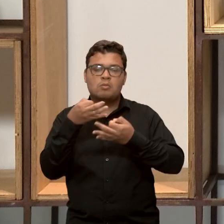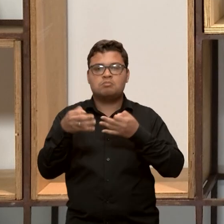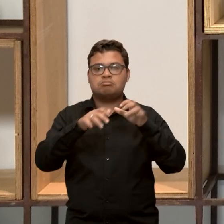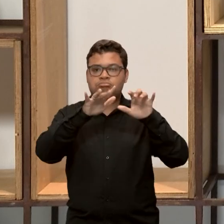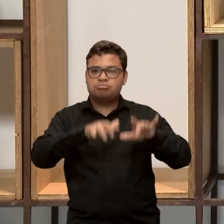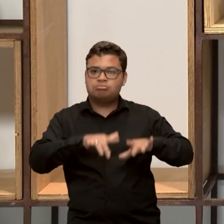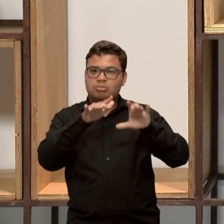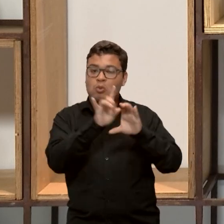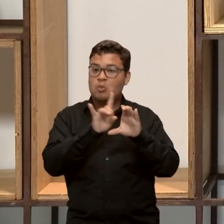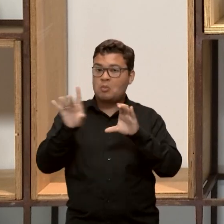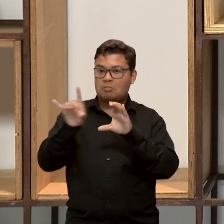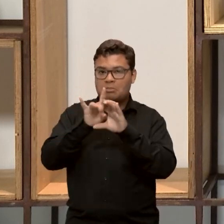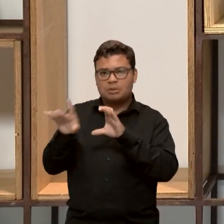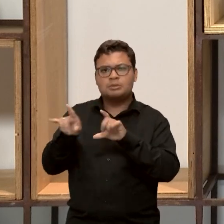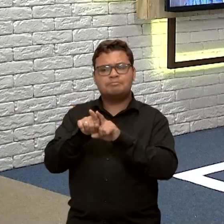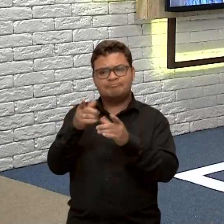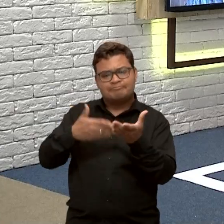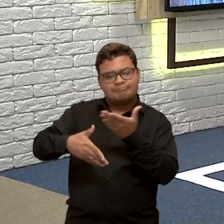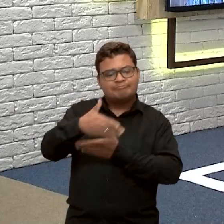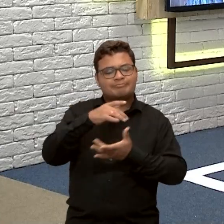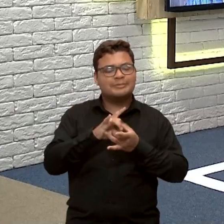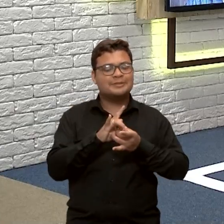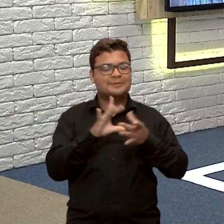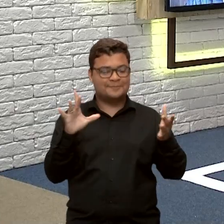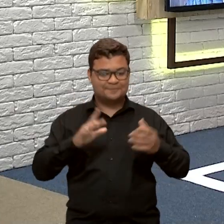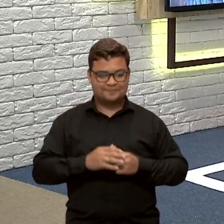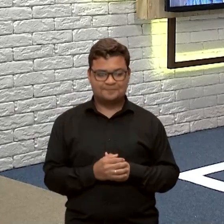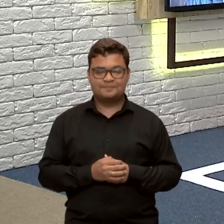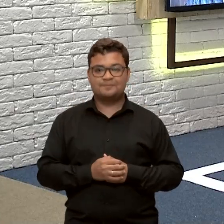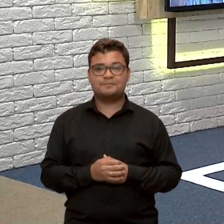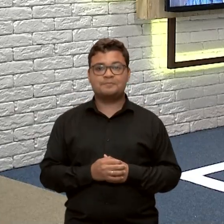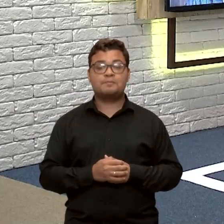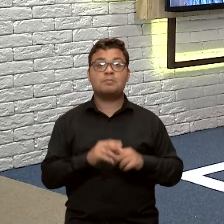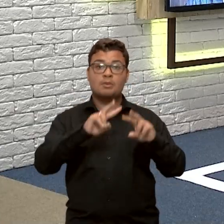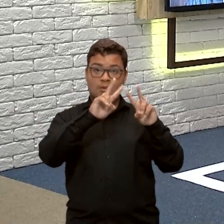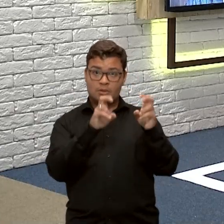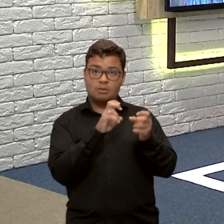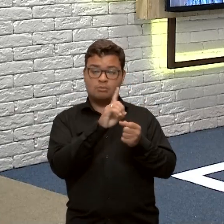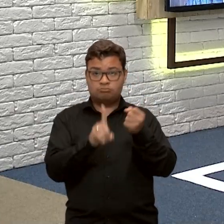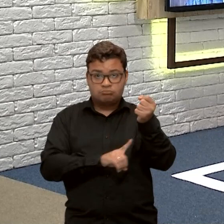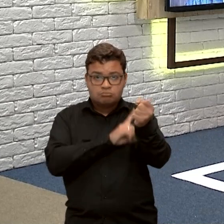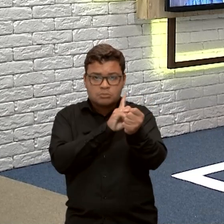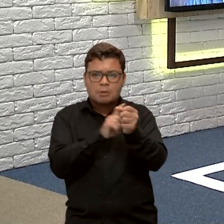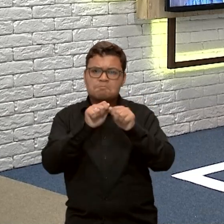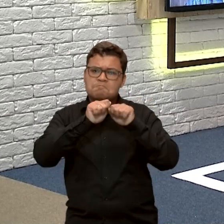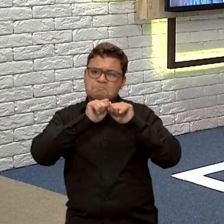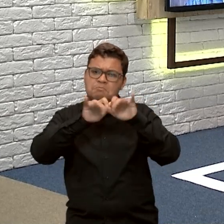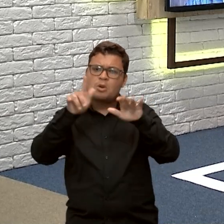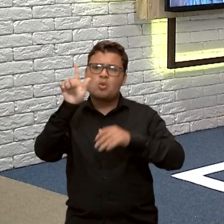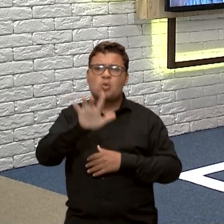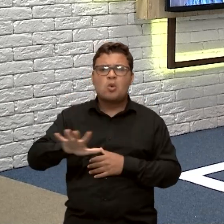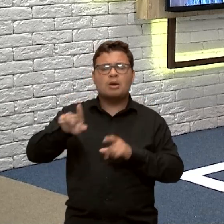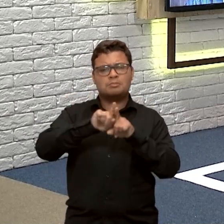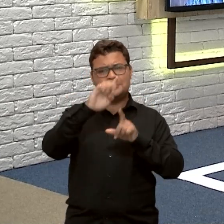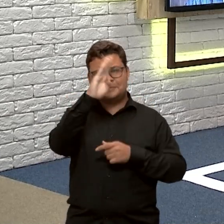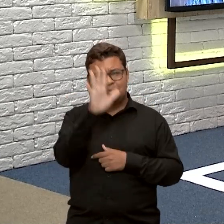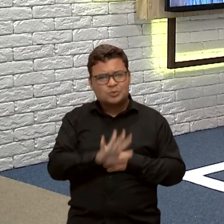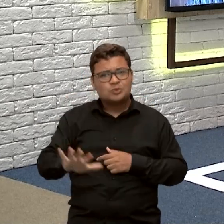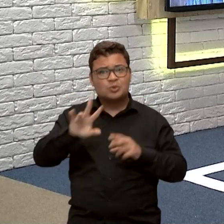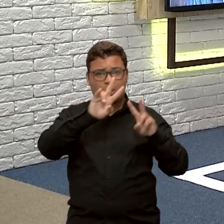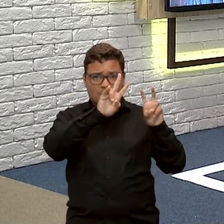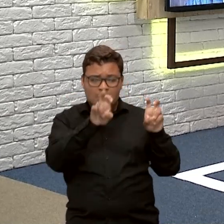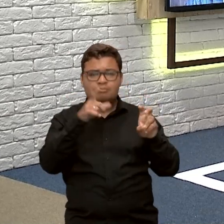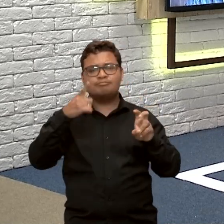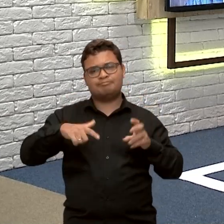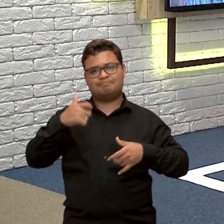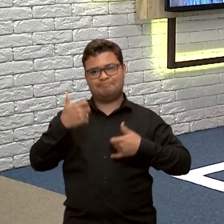Instagram, Facebook, YouTube e TikTok. Nesses canais você pode conferir o nosso conteúdo, curtir,